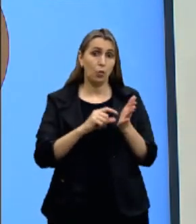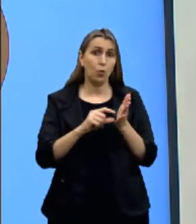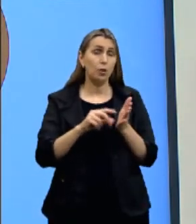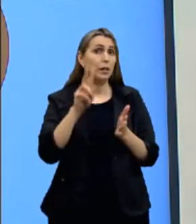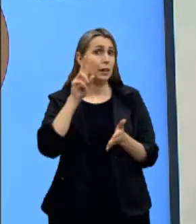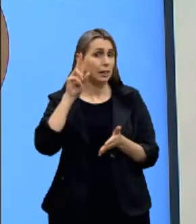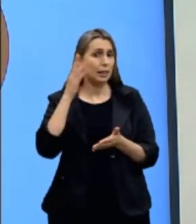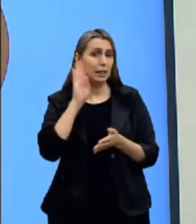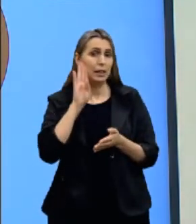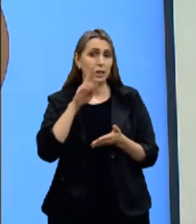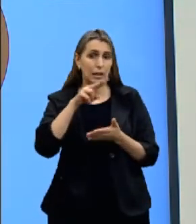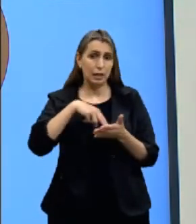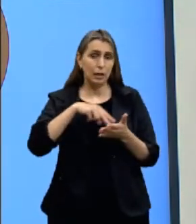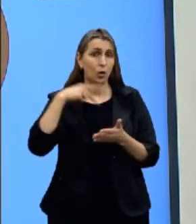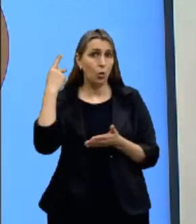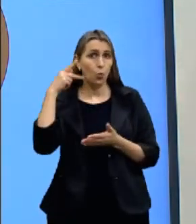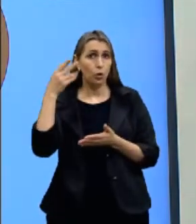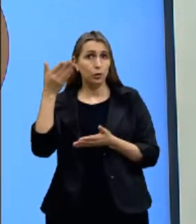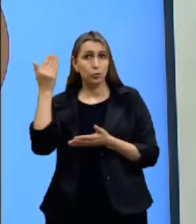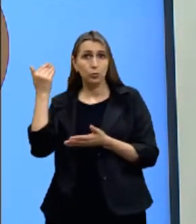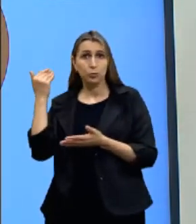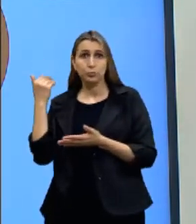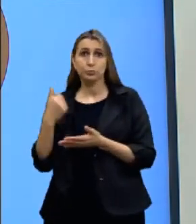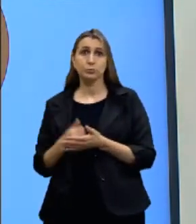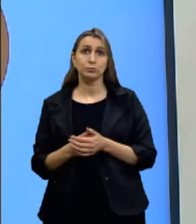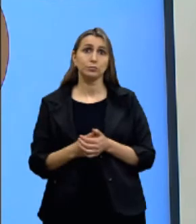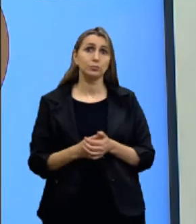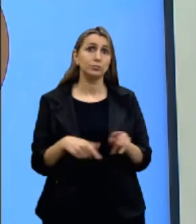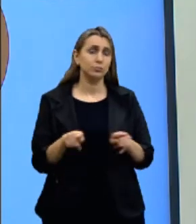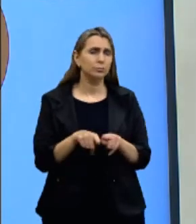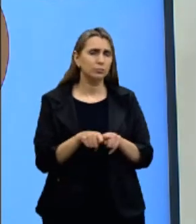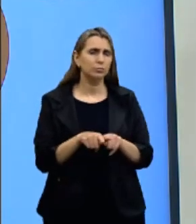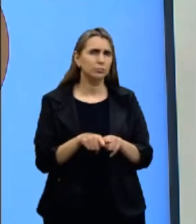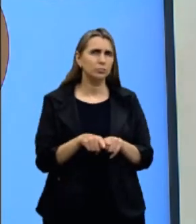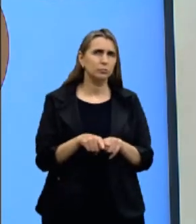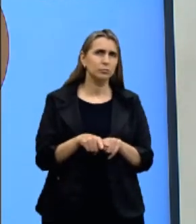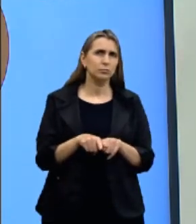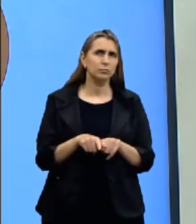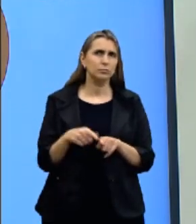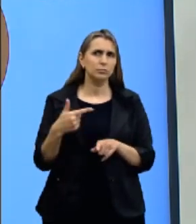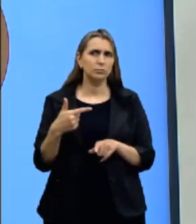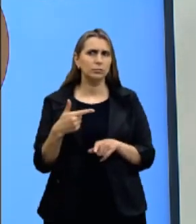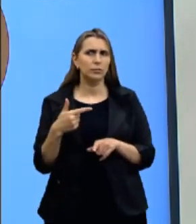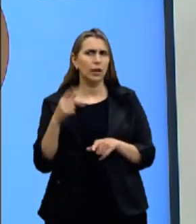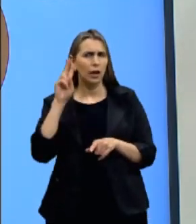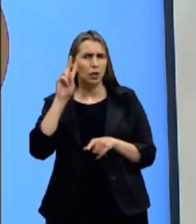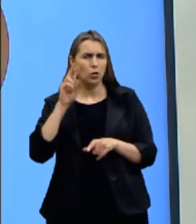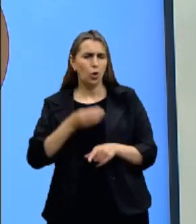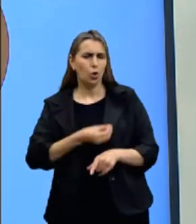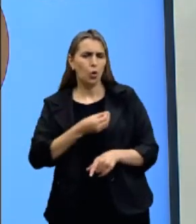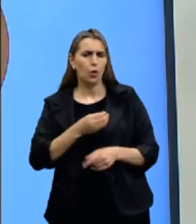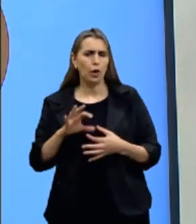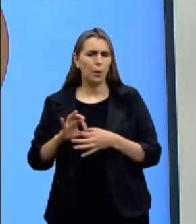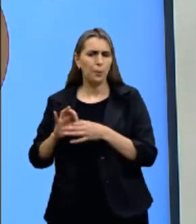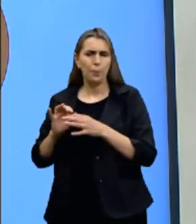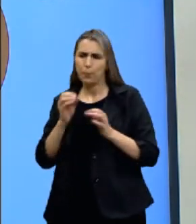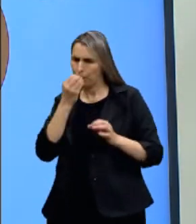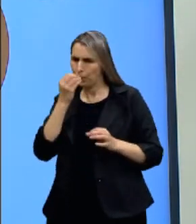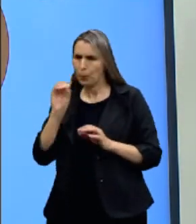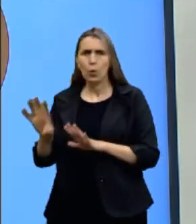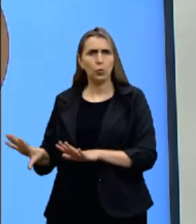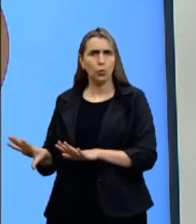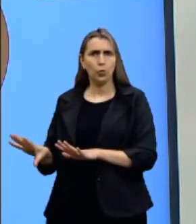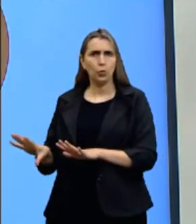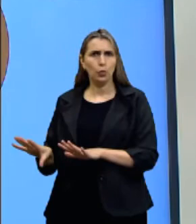seria bem legal vocês ver porque ele também era um político da época né E aí ele meio que segundo a biografia ele meio que abandona essa